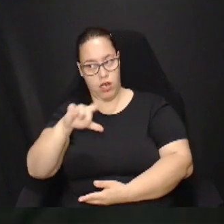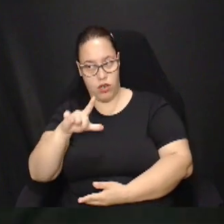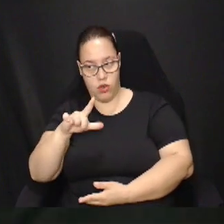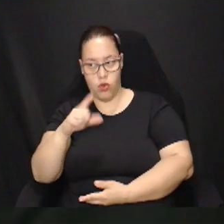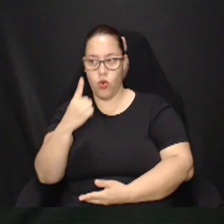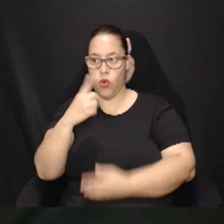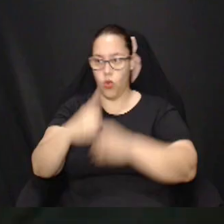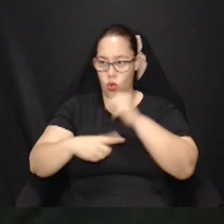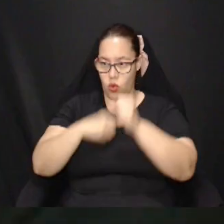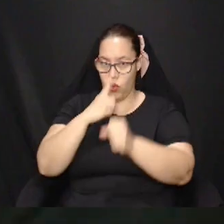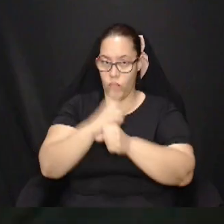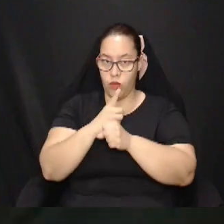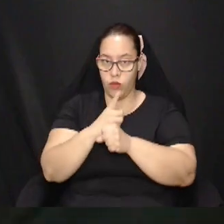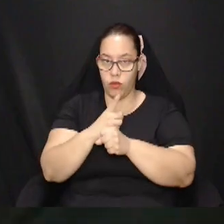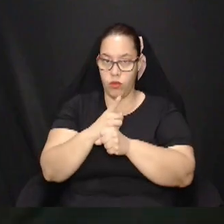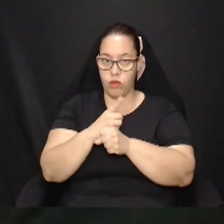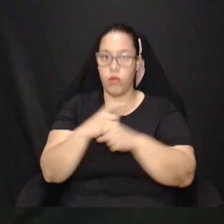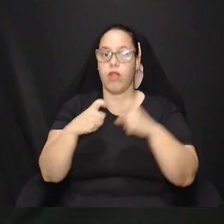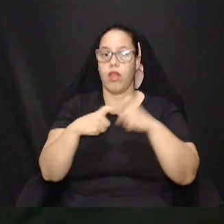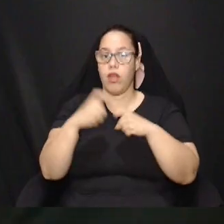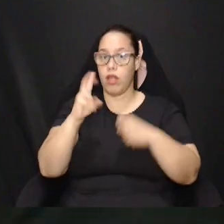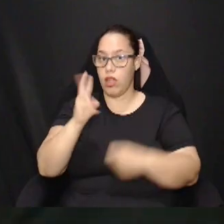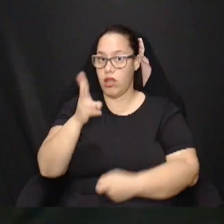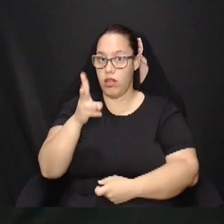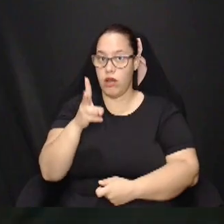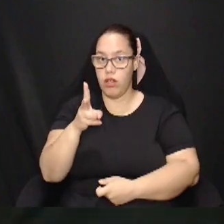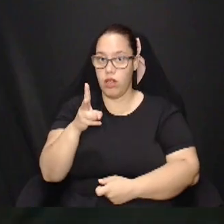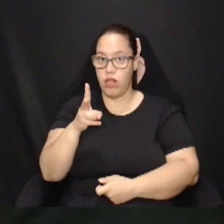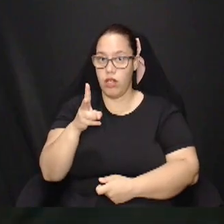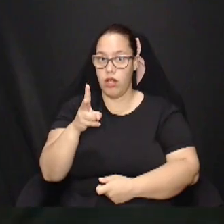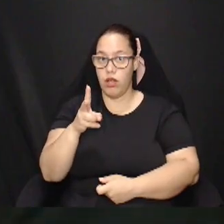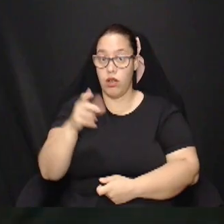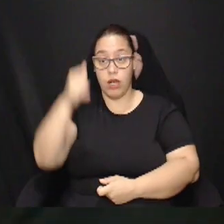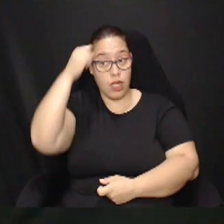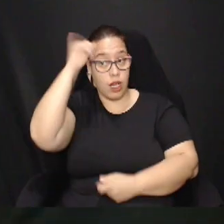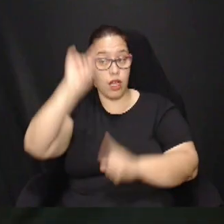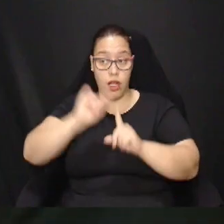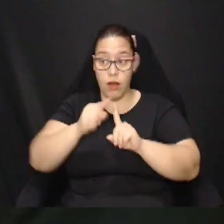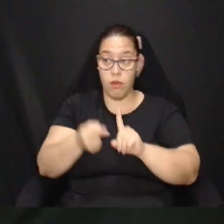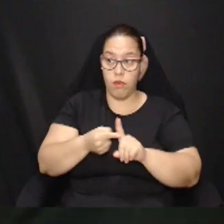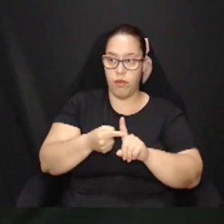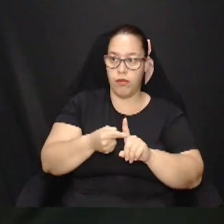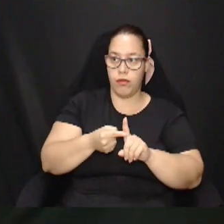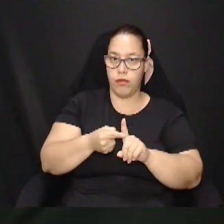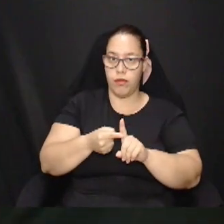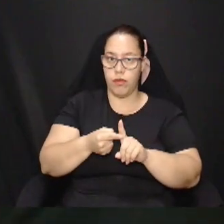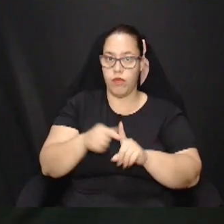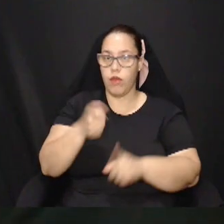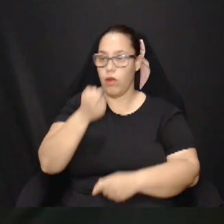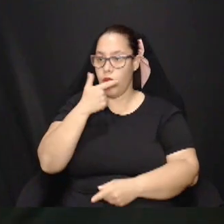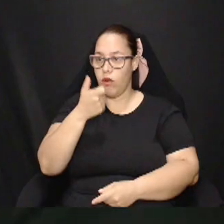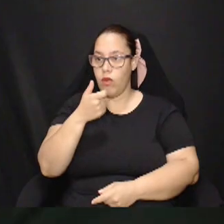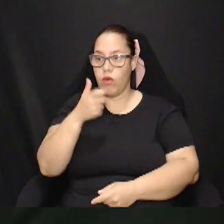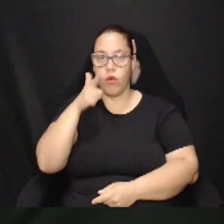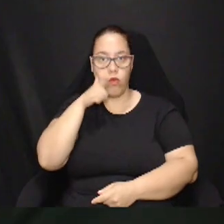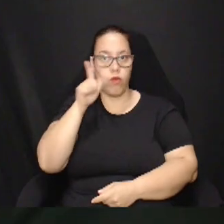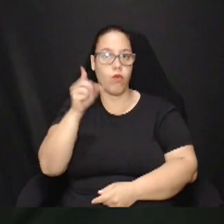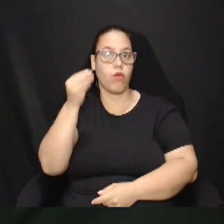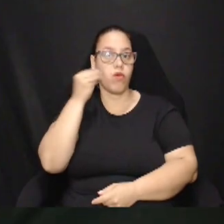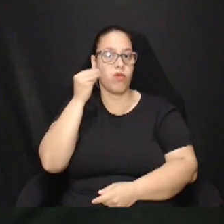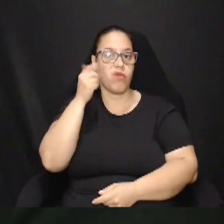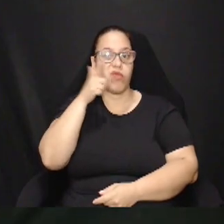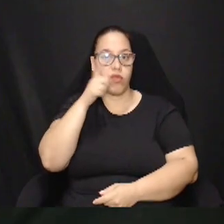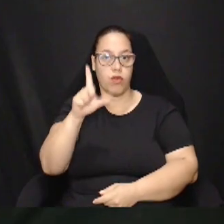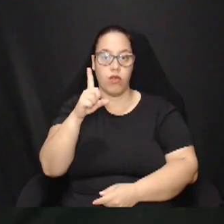mantendo relações sem nenhum tipo de contraceptivo, né? Então, aí, se não conseguiu, e tentando engravidar, se não conseguiu